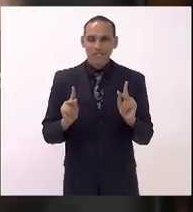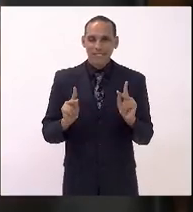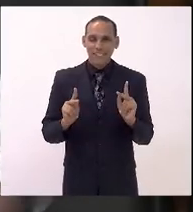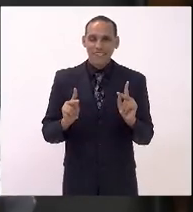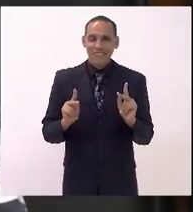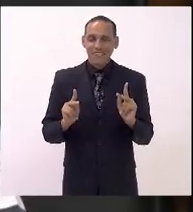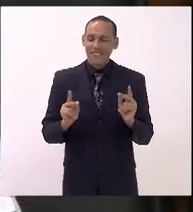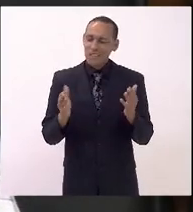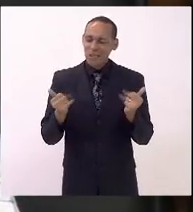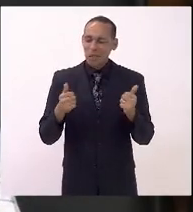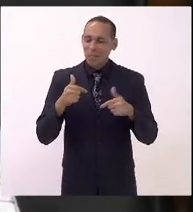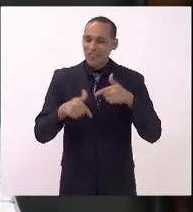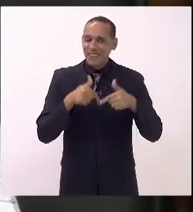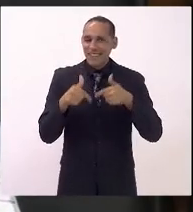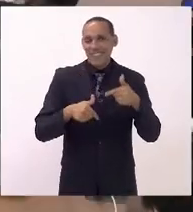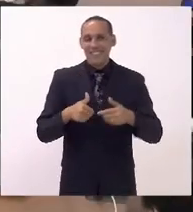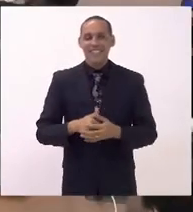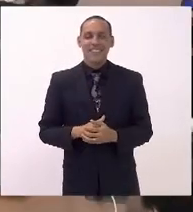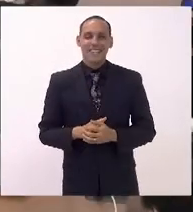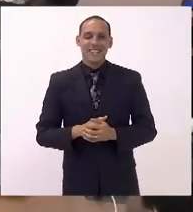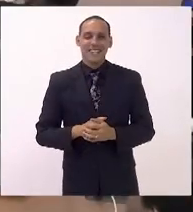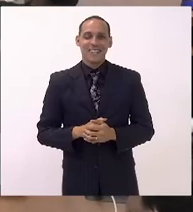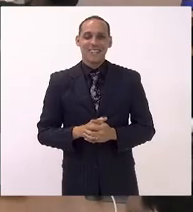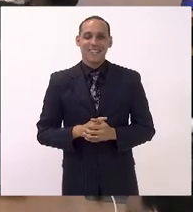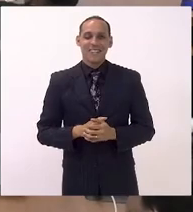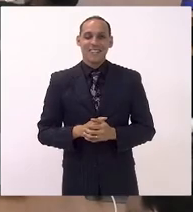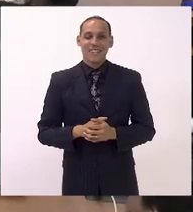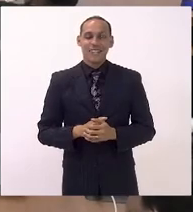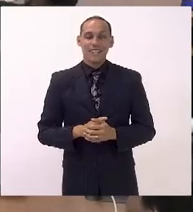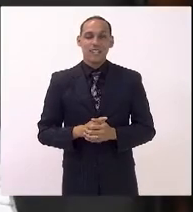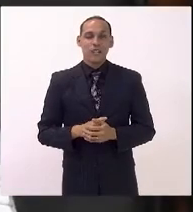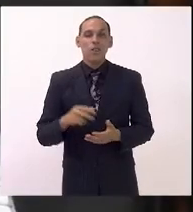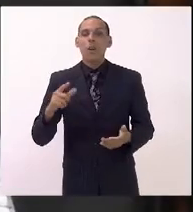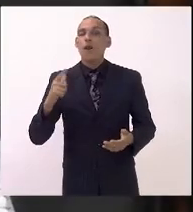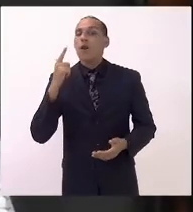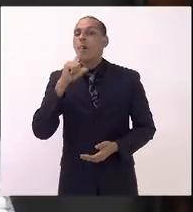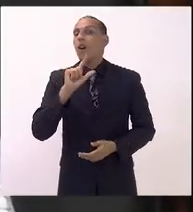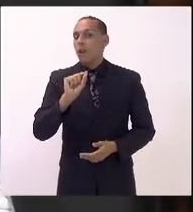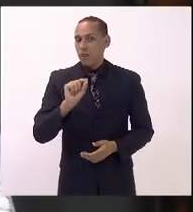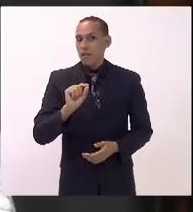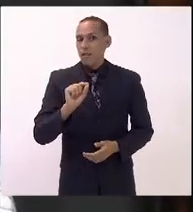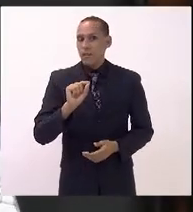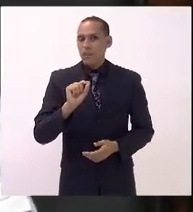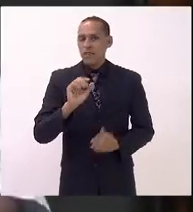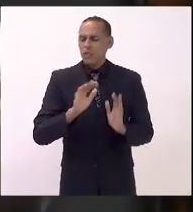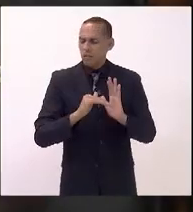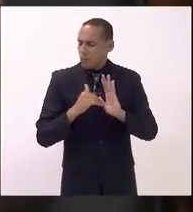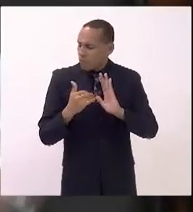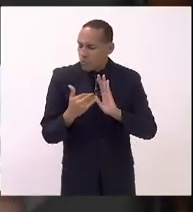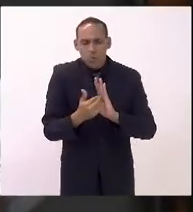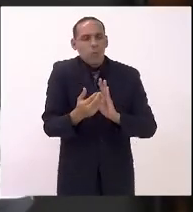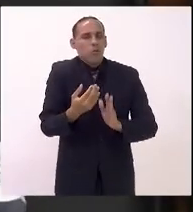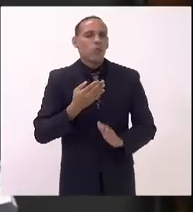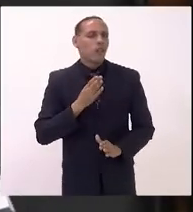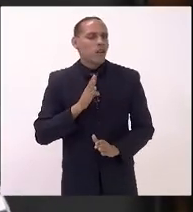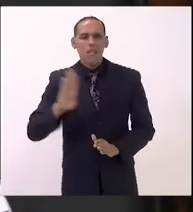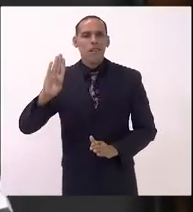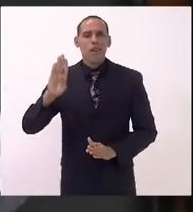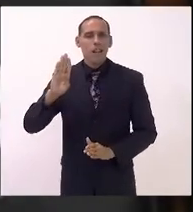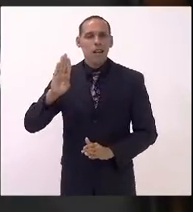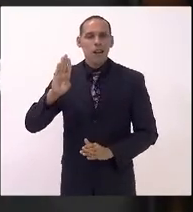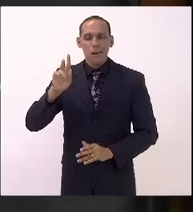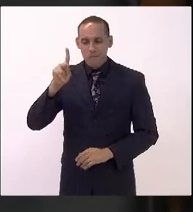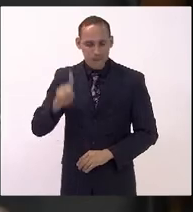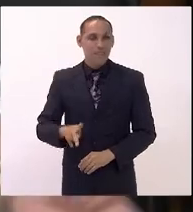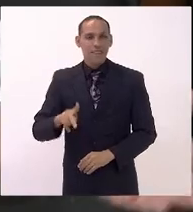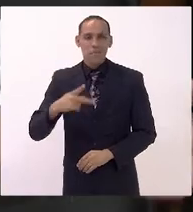Vamos fazer o nosso trabalho. E fazer com que tudo a gente possa fazer com que o candidato a presidente do PDT, porque